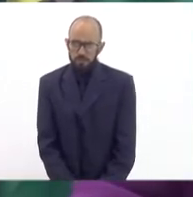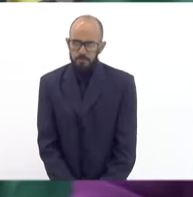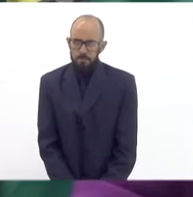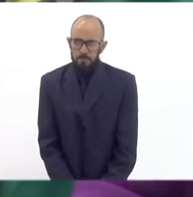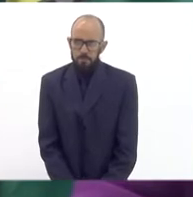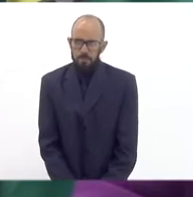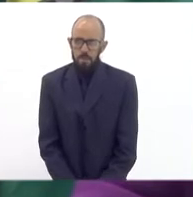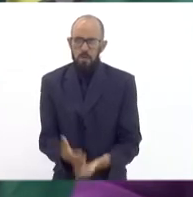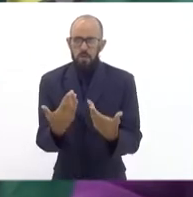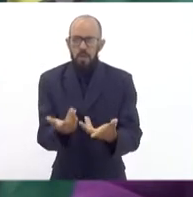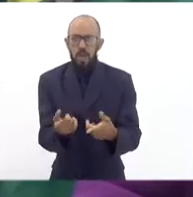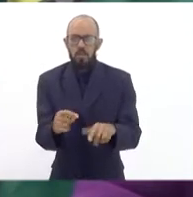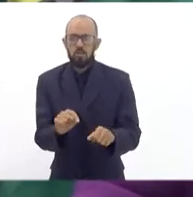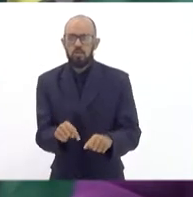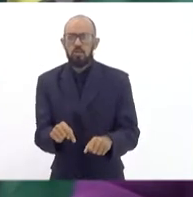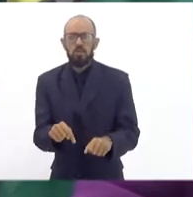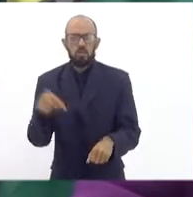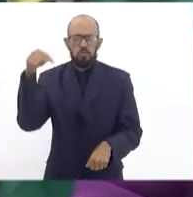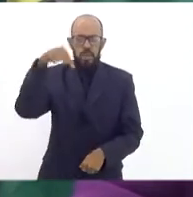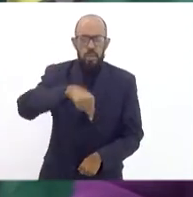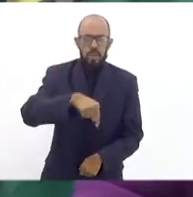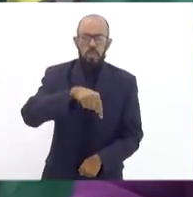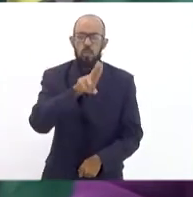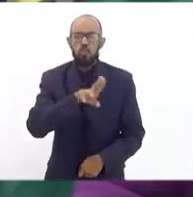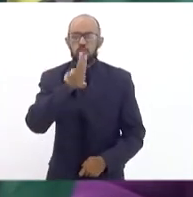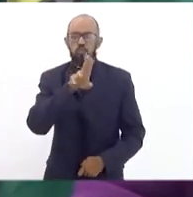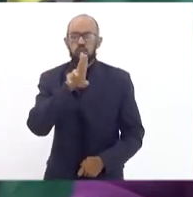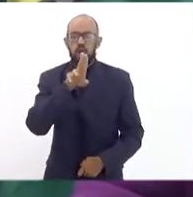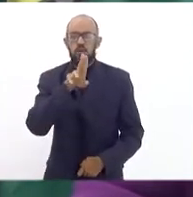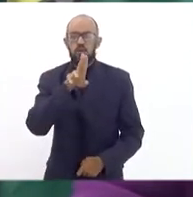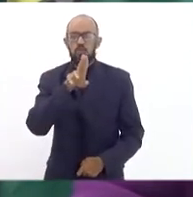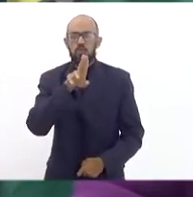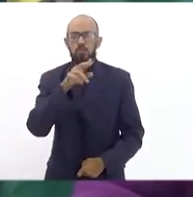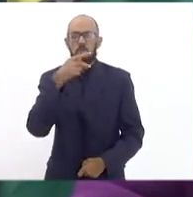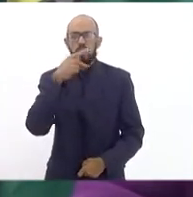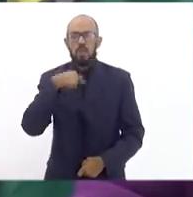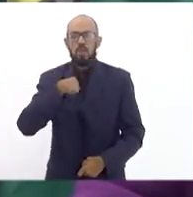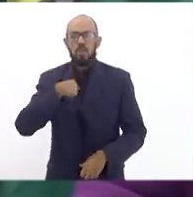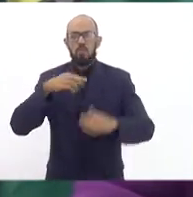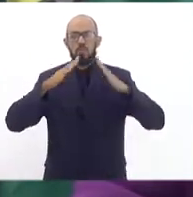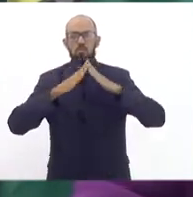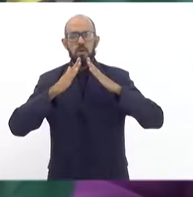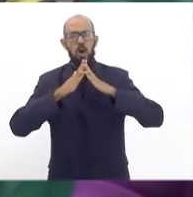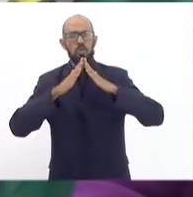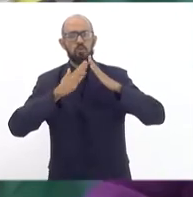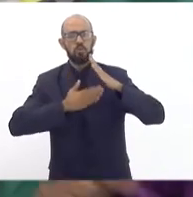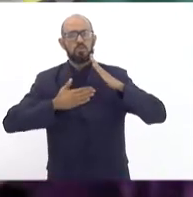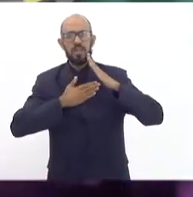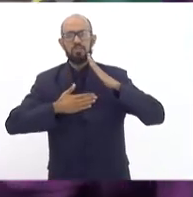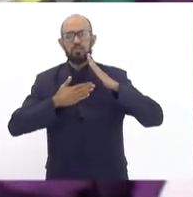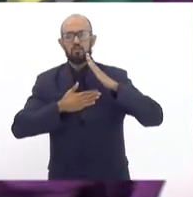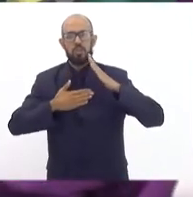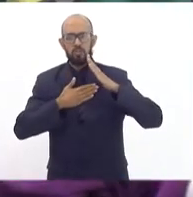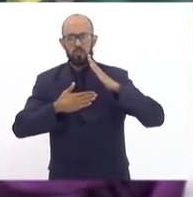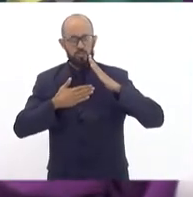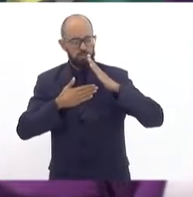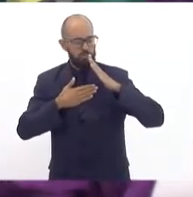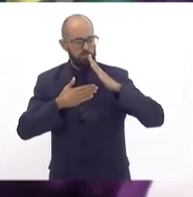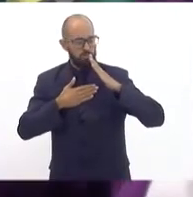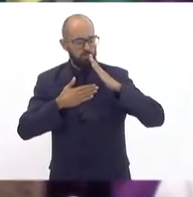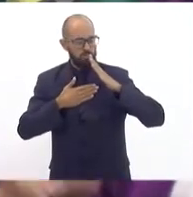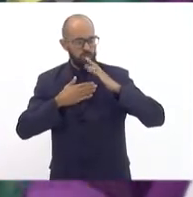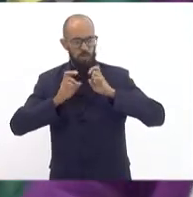eu quero que apareça um usuário aqui para dizer, olha, eu moro em tal lugar e estou satisfeito com os transportes que eu uso. Quer